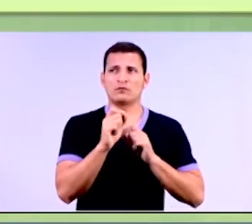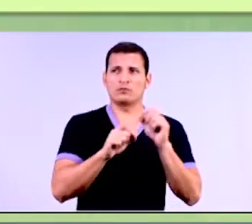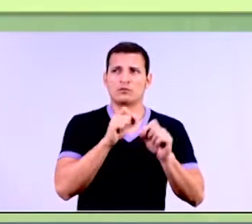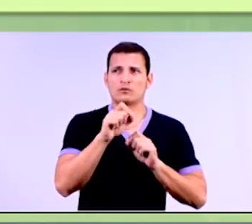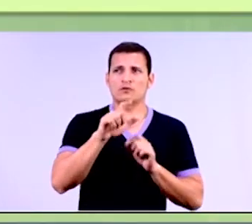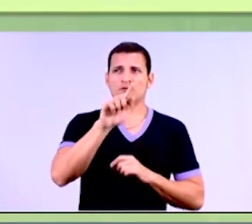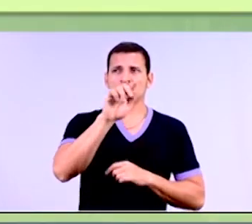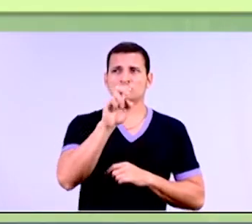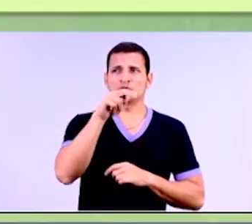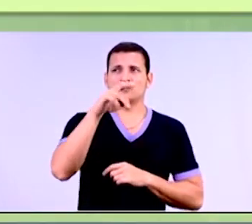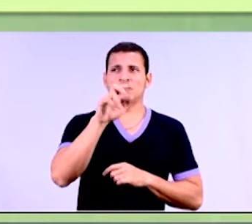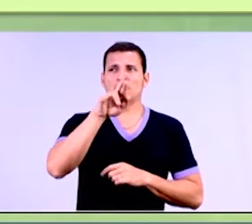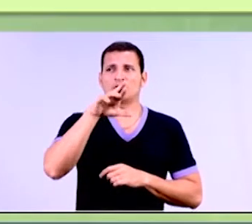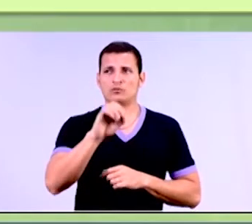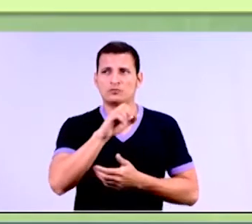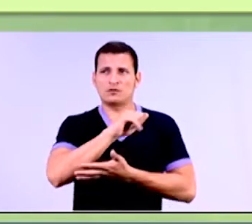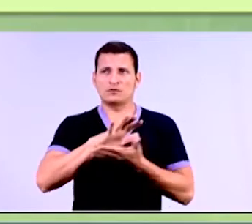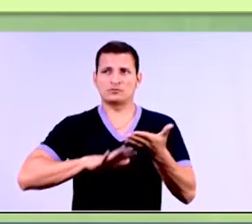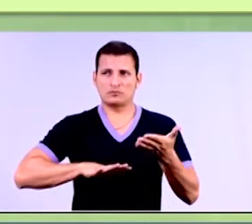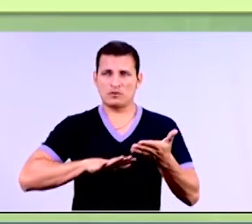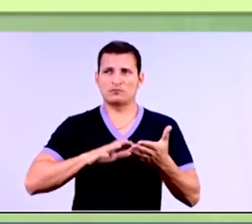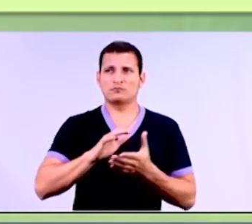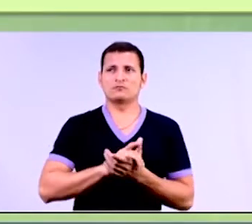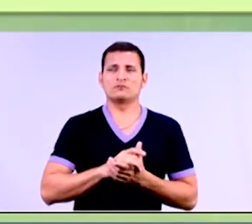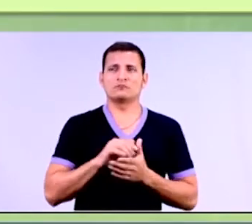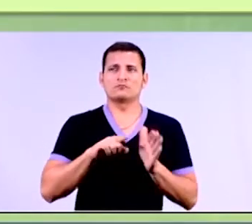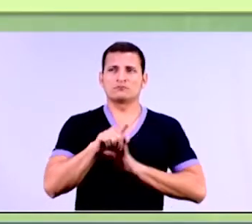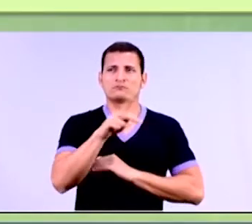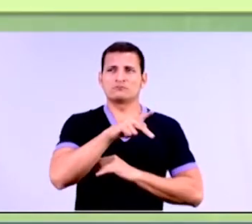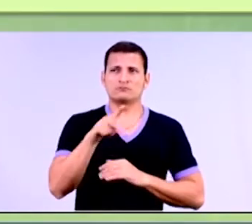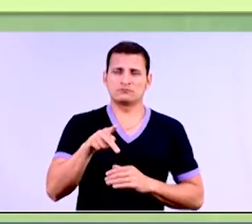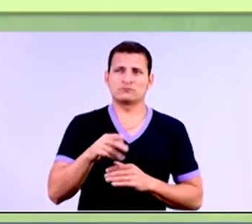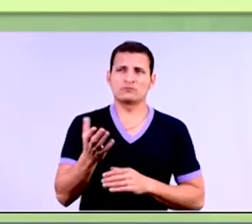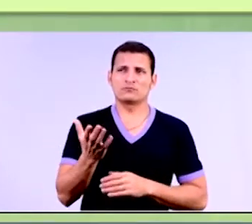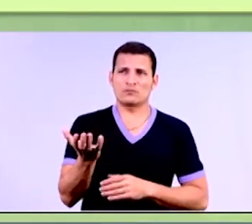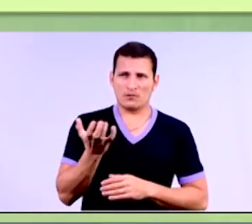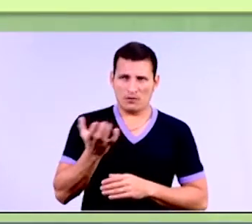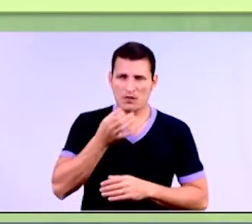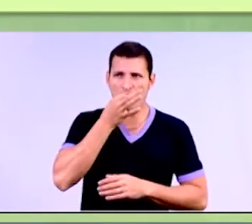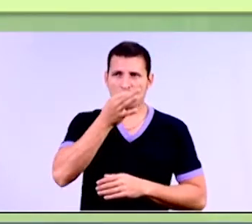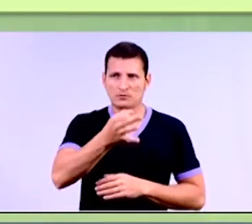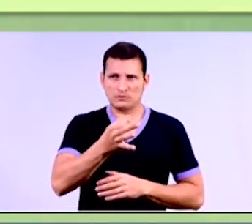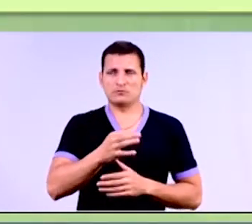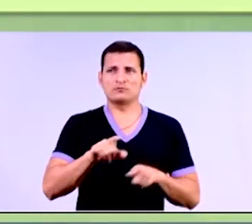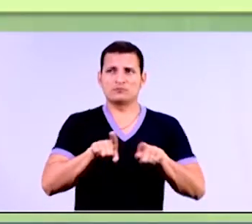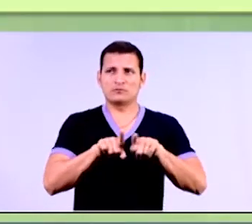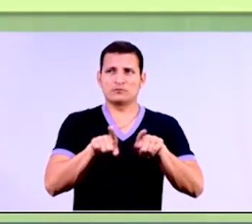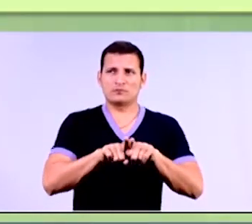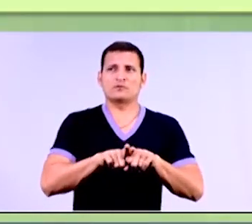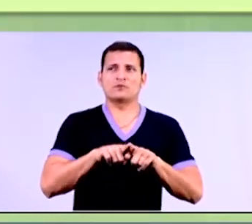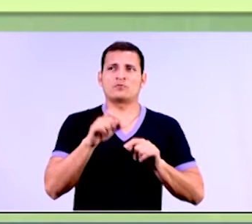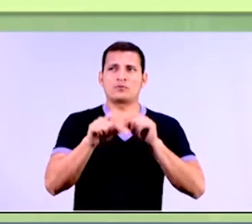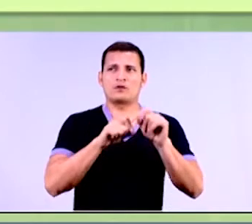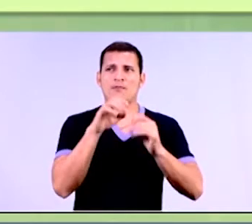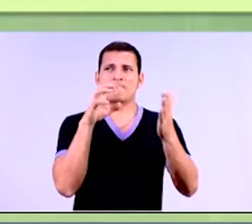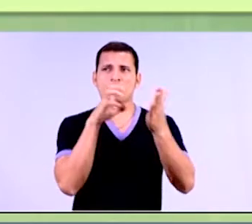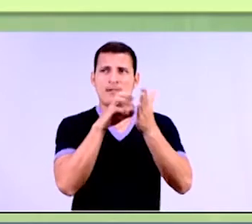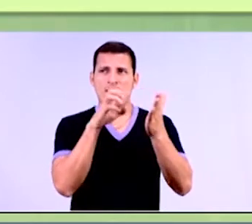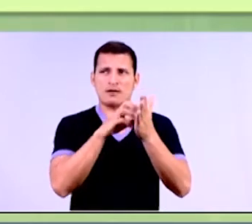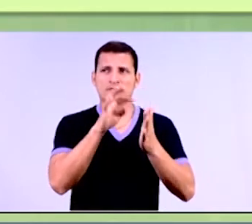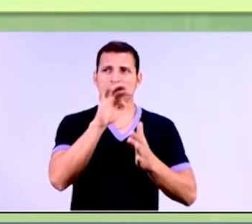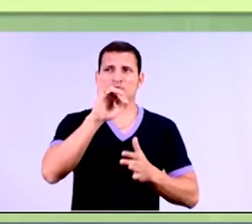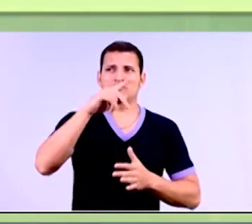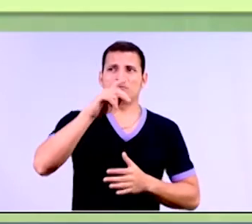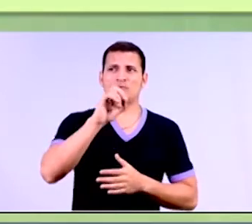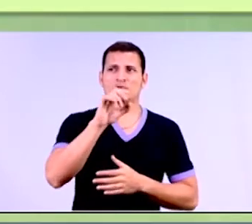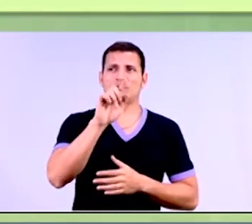gênero textual. Professora Leide, você gostaria de falar um pouquinho também sobre o que são marcas tipográficas, que vão